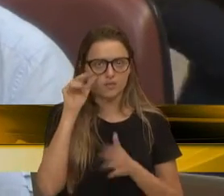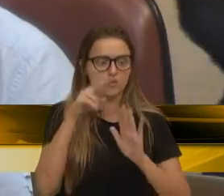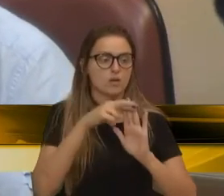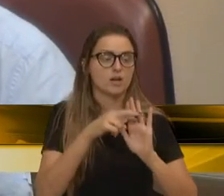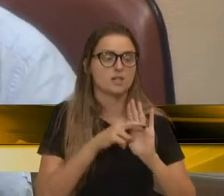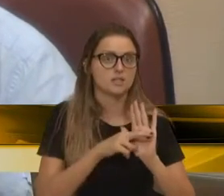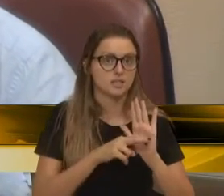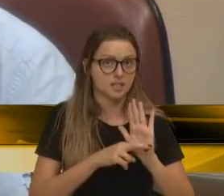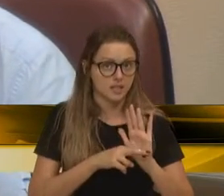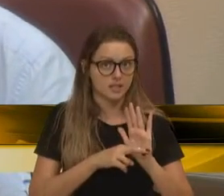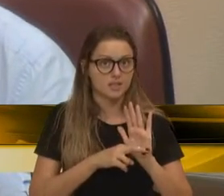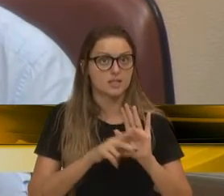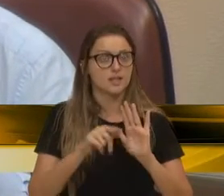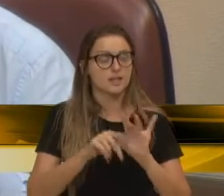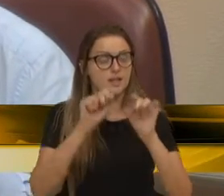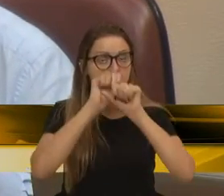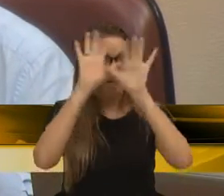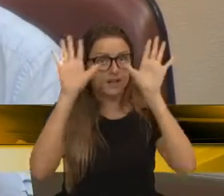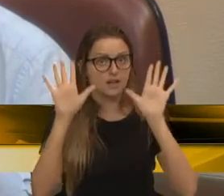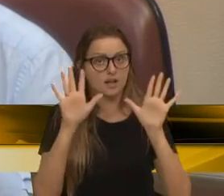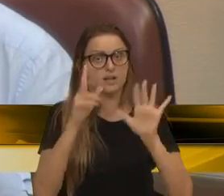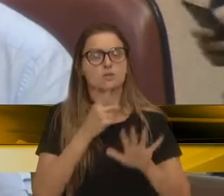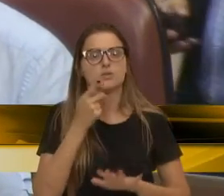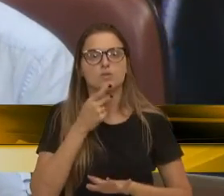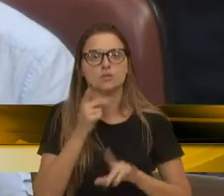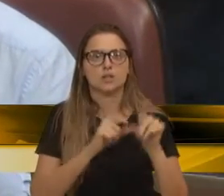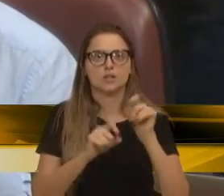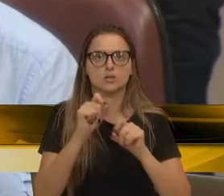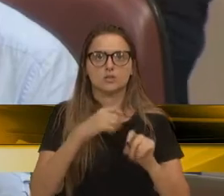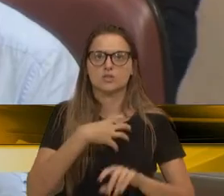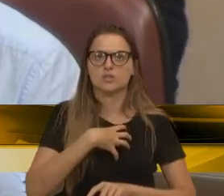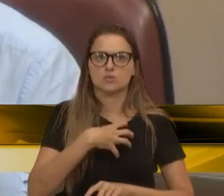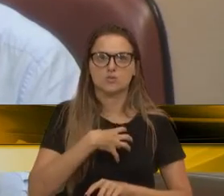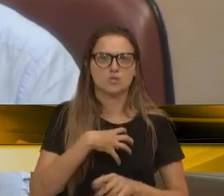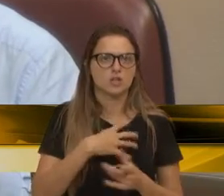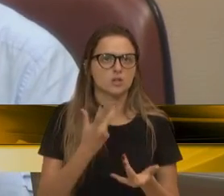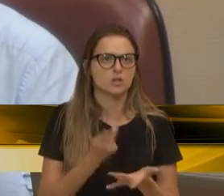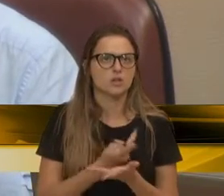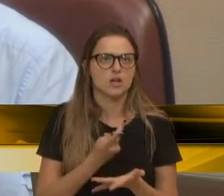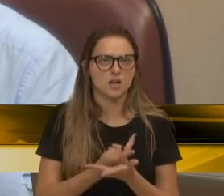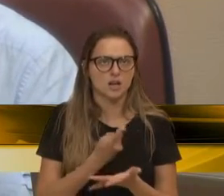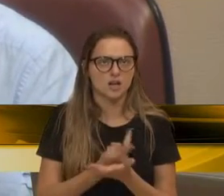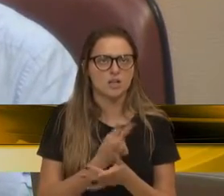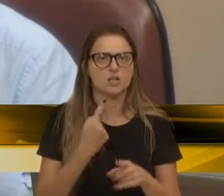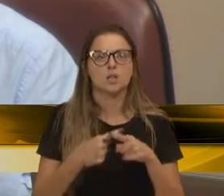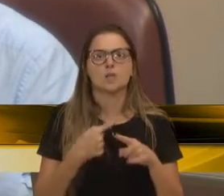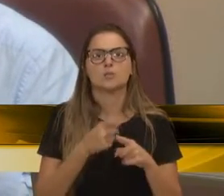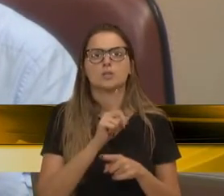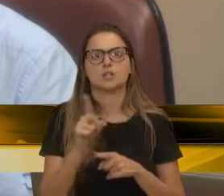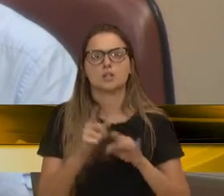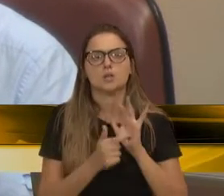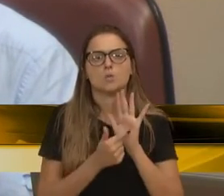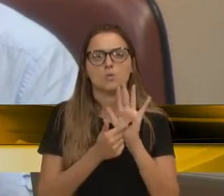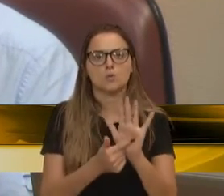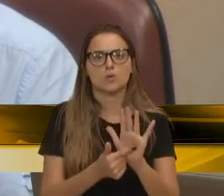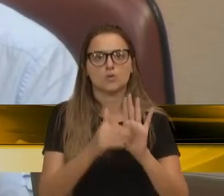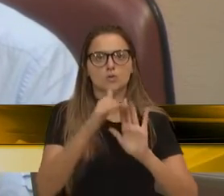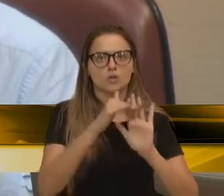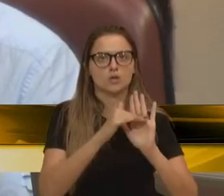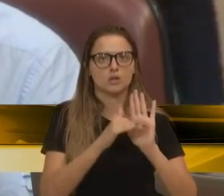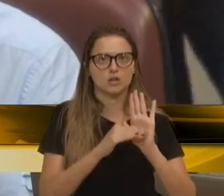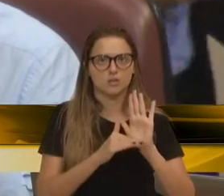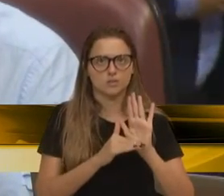que claramente disciplina a matéria o fez de modo ilegal pois não demonstrou por meio da planilha tarifária